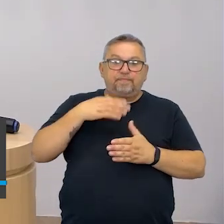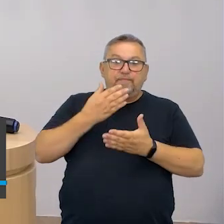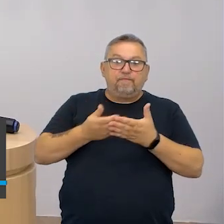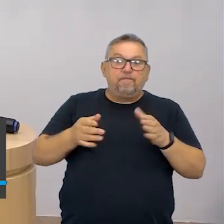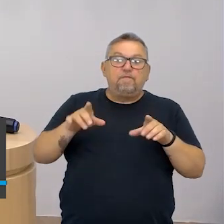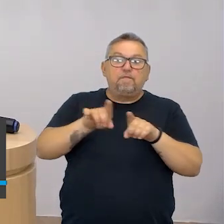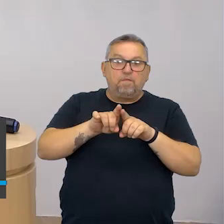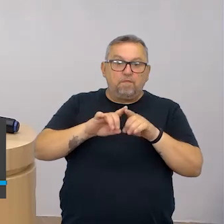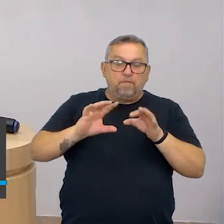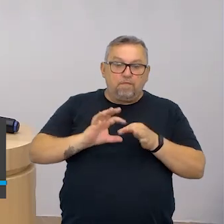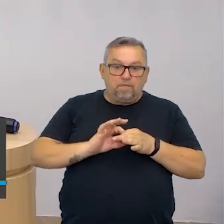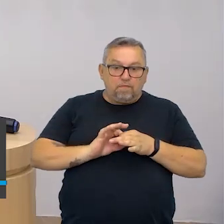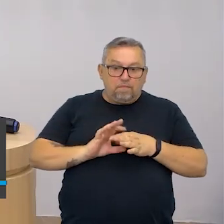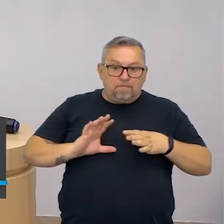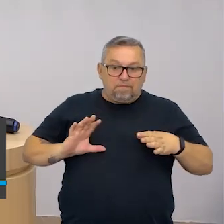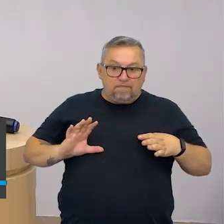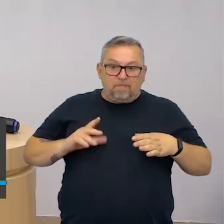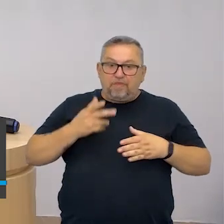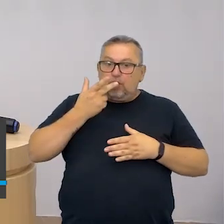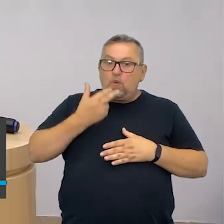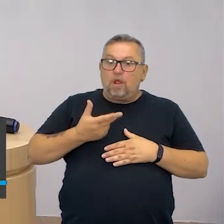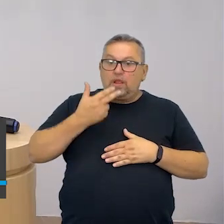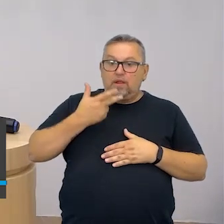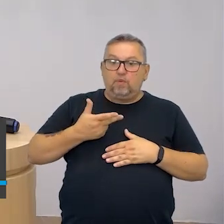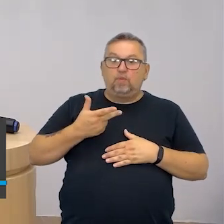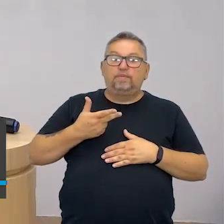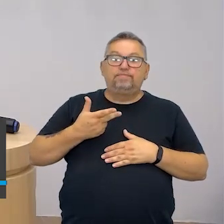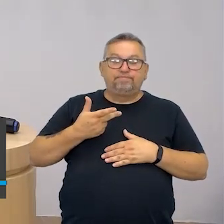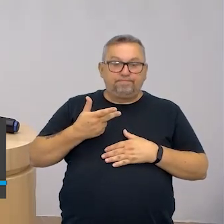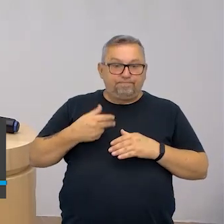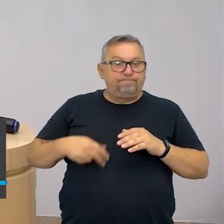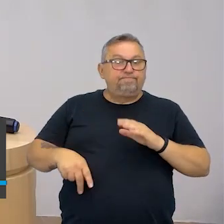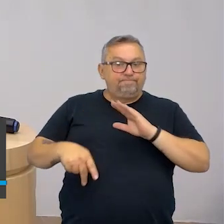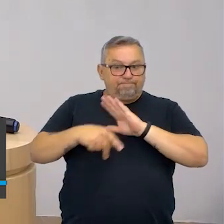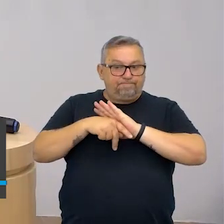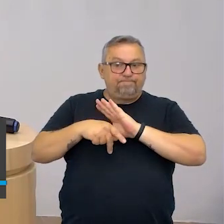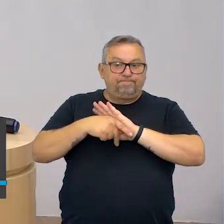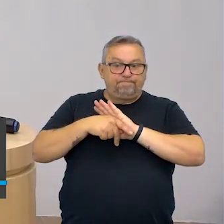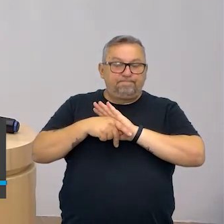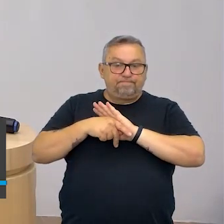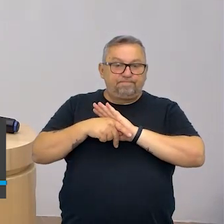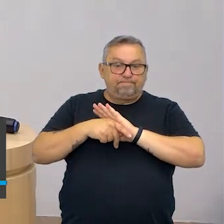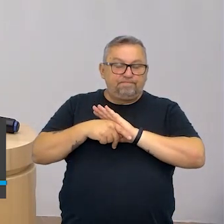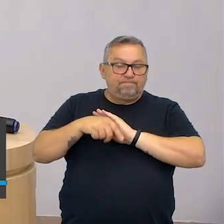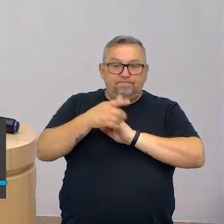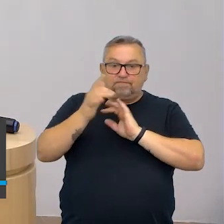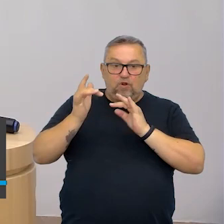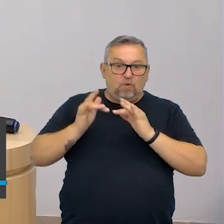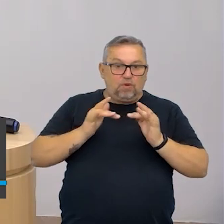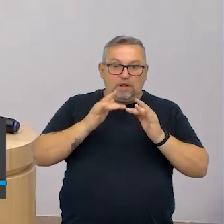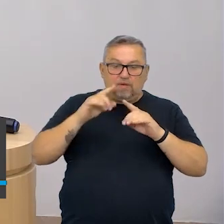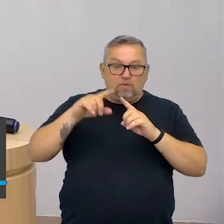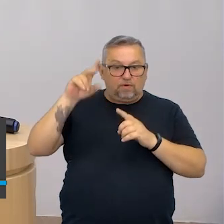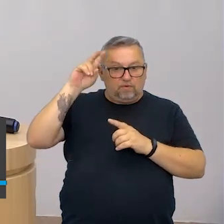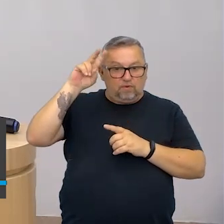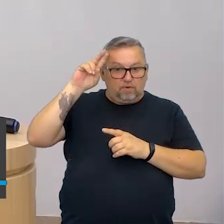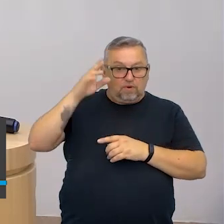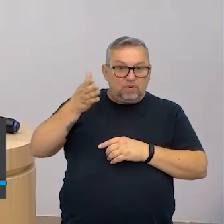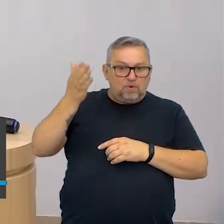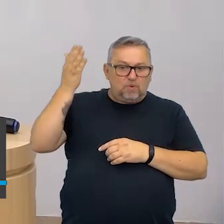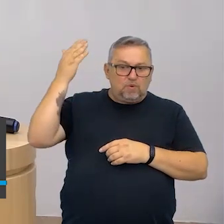o vínculo também com a sua língua natal, ou seja, perderam o vínculo com a história dos seus antepassados